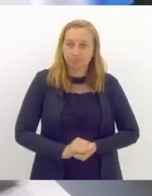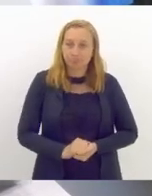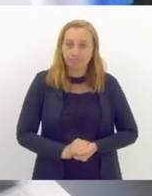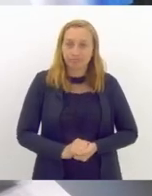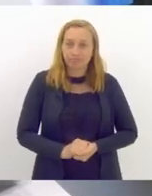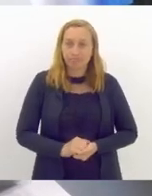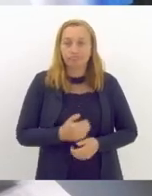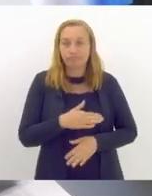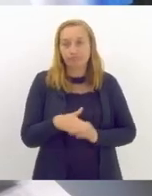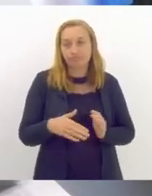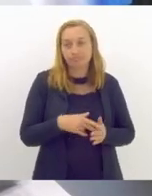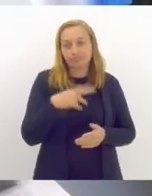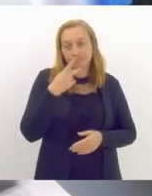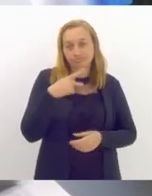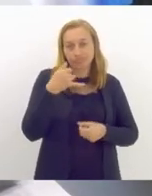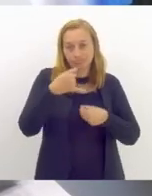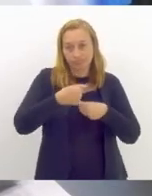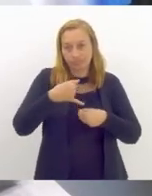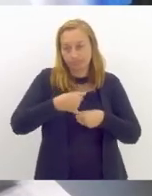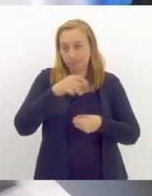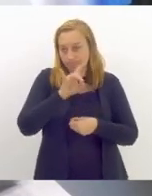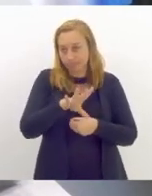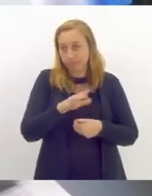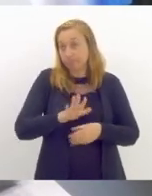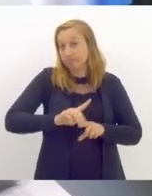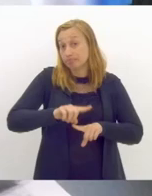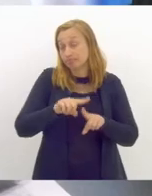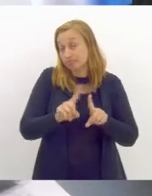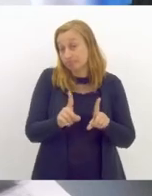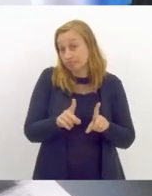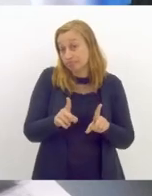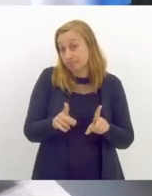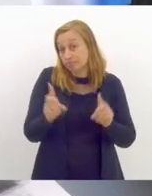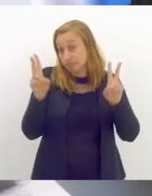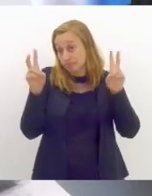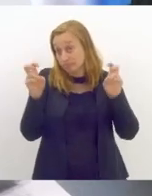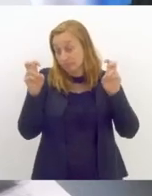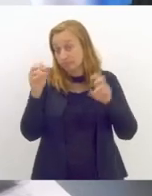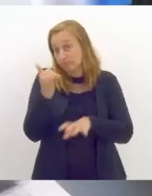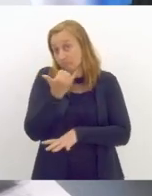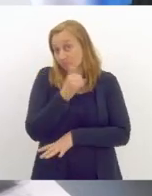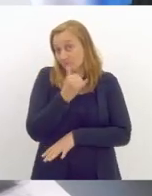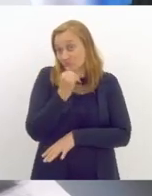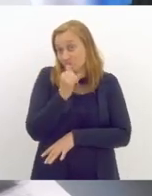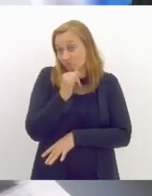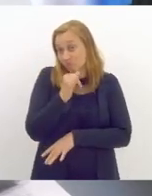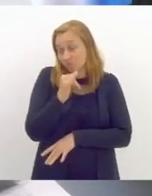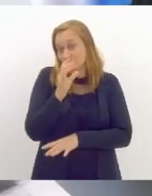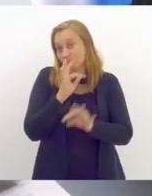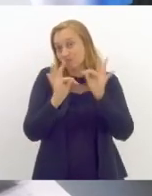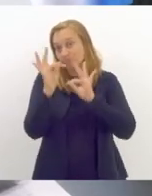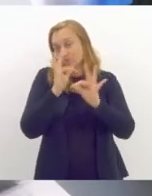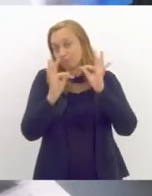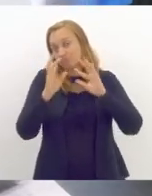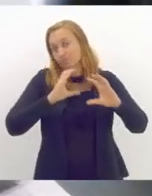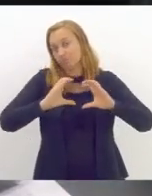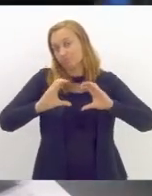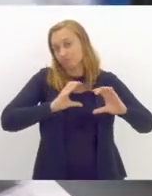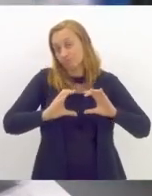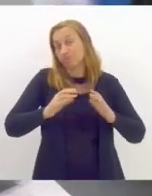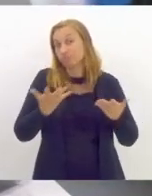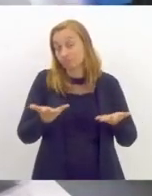que todo mundo fala só em combustível mas o primeiro a questão é energia e telecomunicações